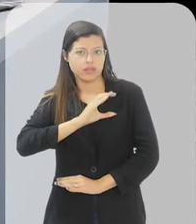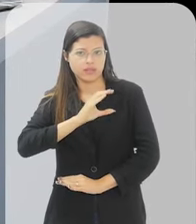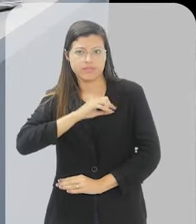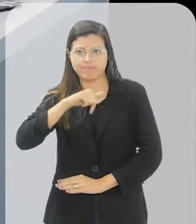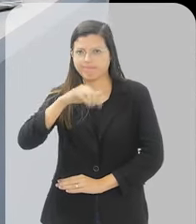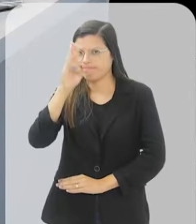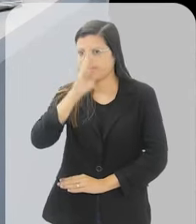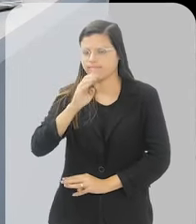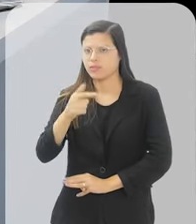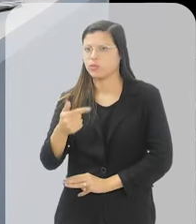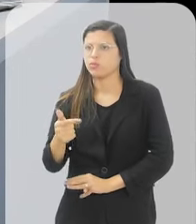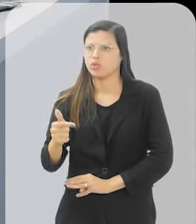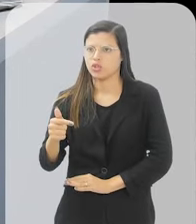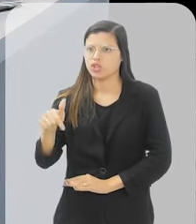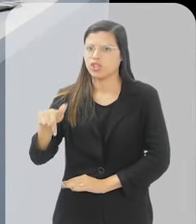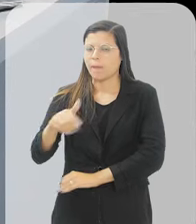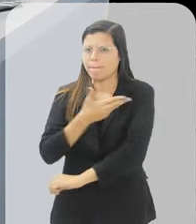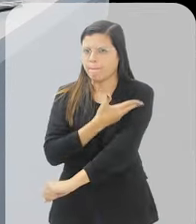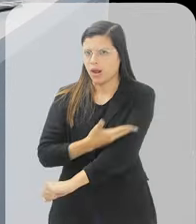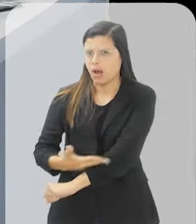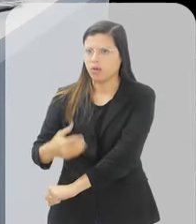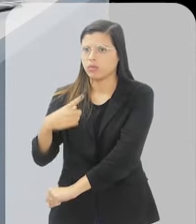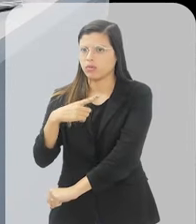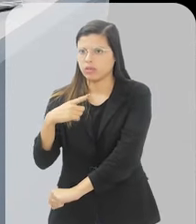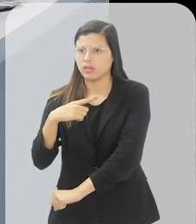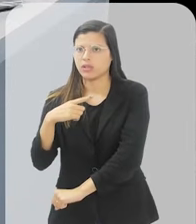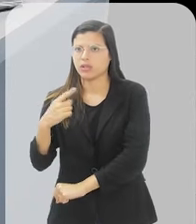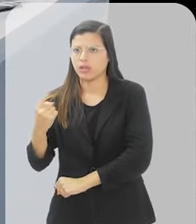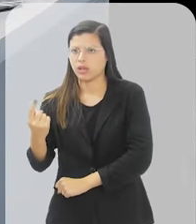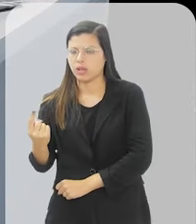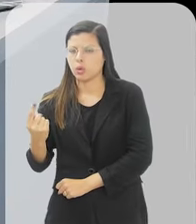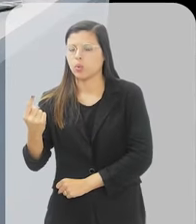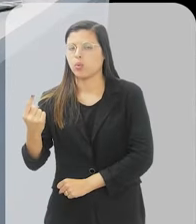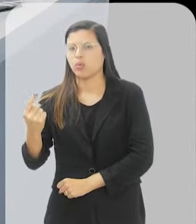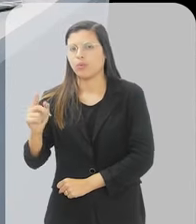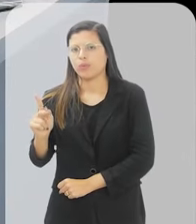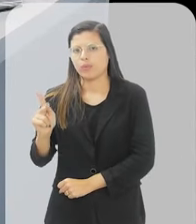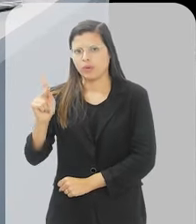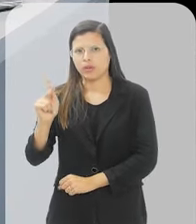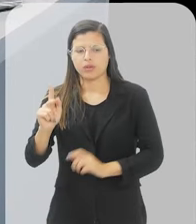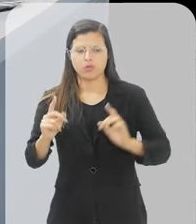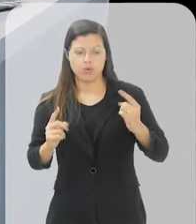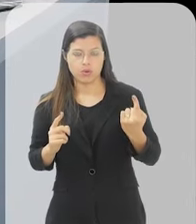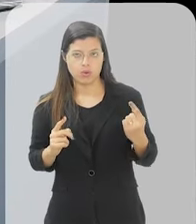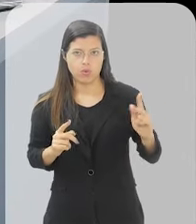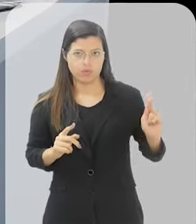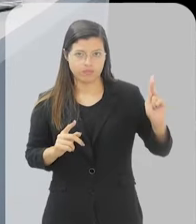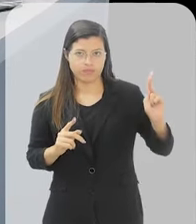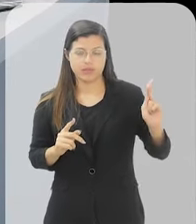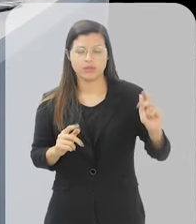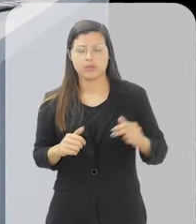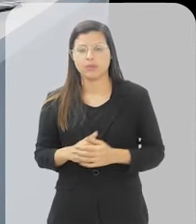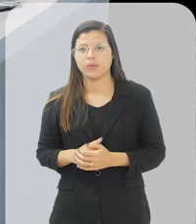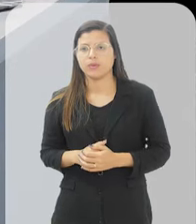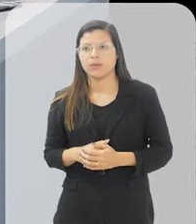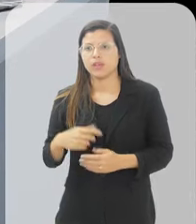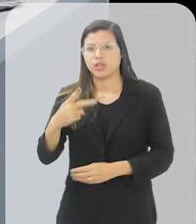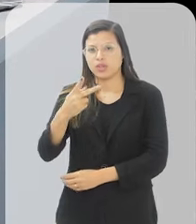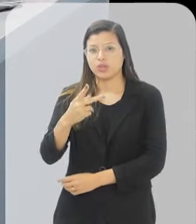Não tinha. Daquele tamanho e da cor, branco. Aí ele tem 2 quilos, um fazendo o círculo em volta de mim. E de pluma